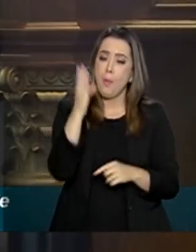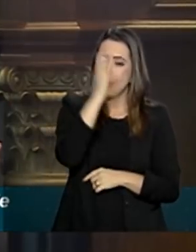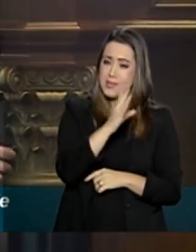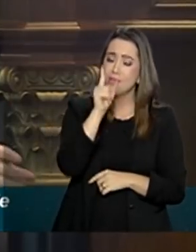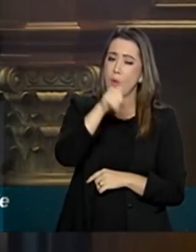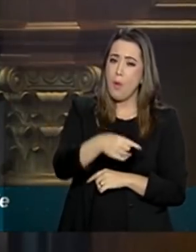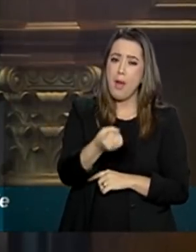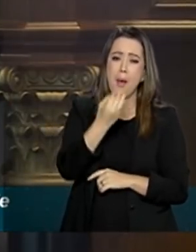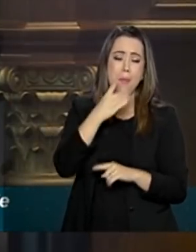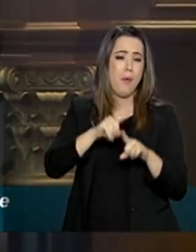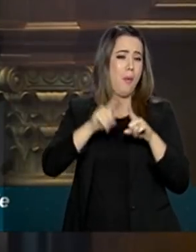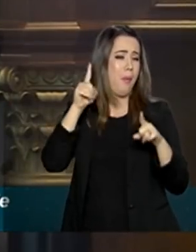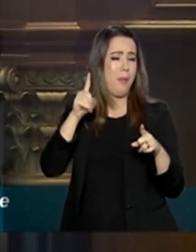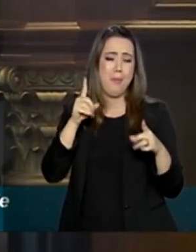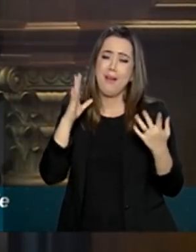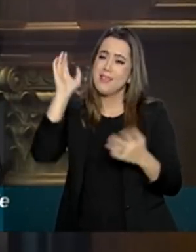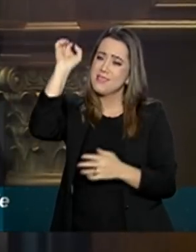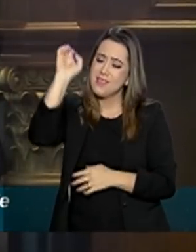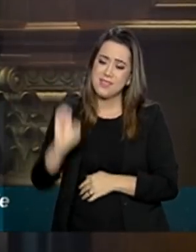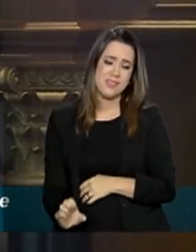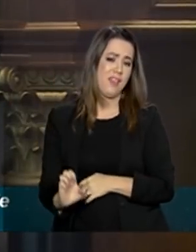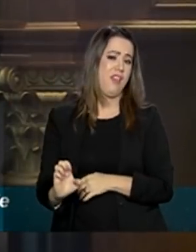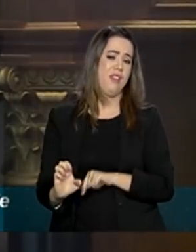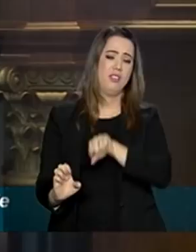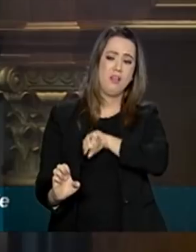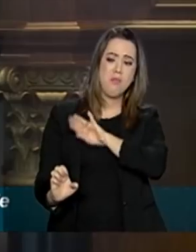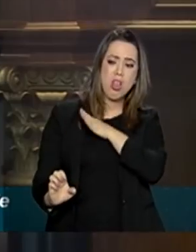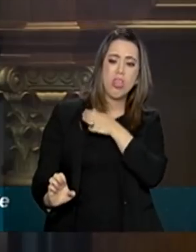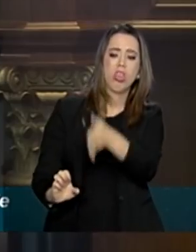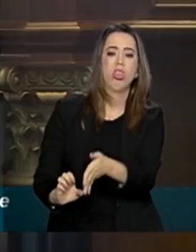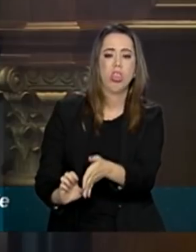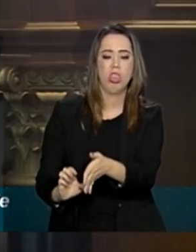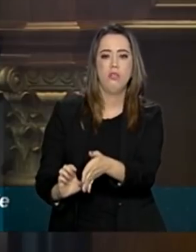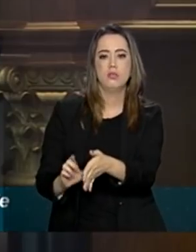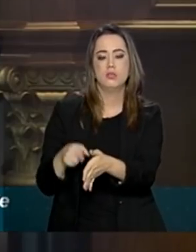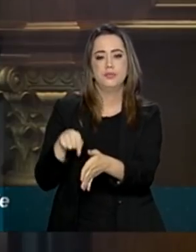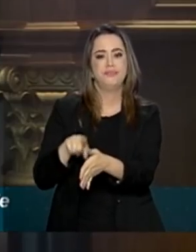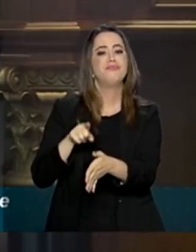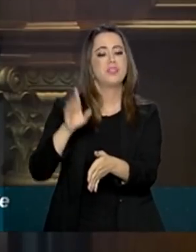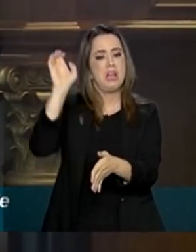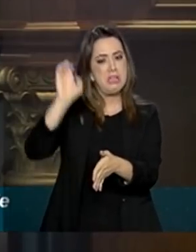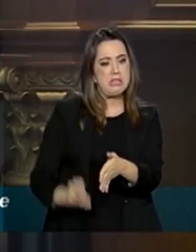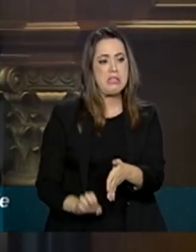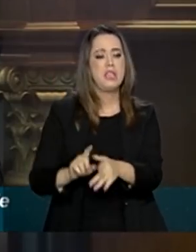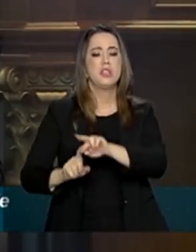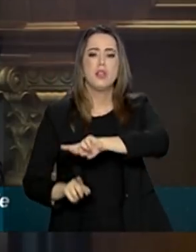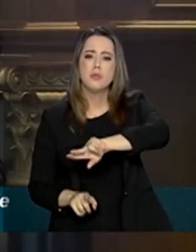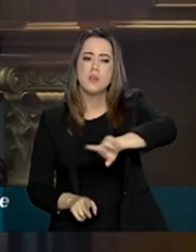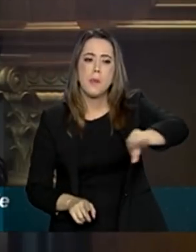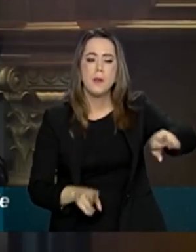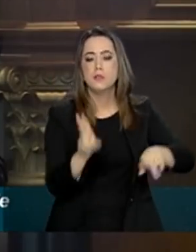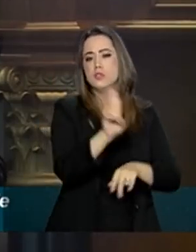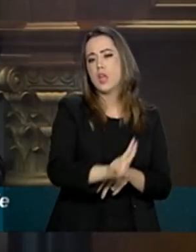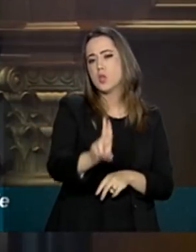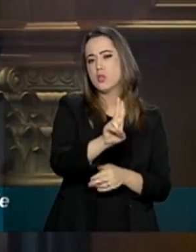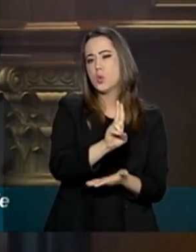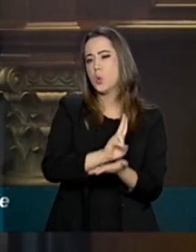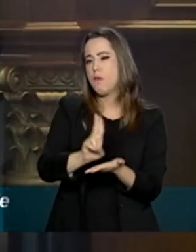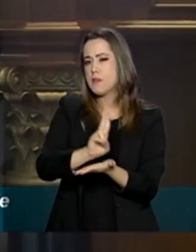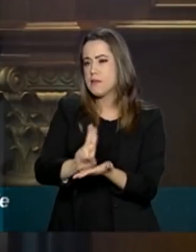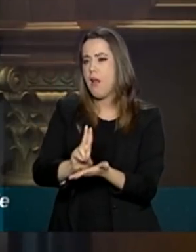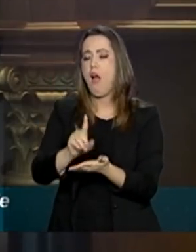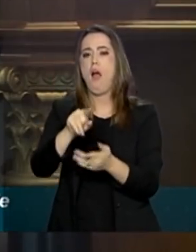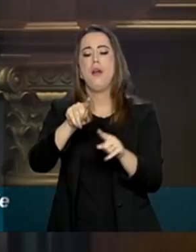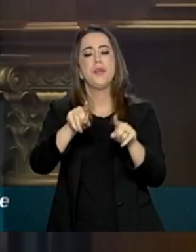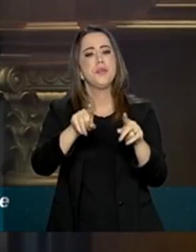entrou, infiltrou e tomou não só a imprensa brasileira, mas também, em grande parte, as universidades e as